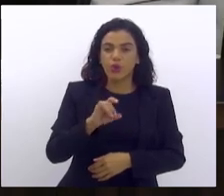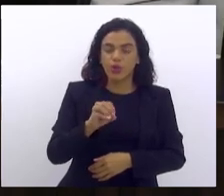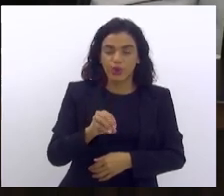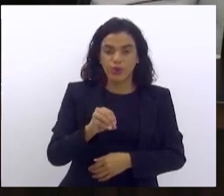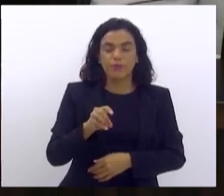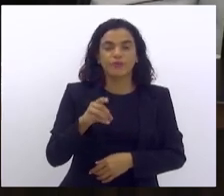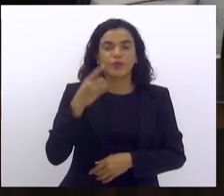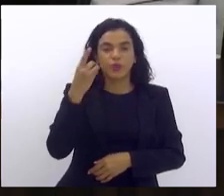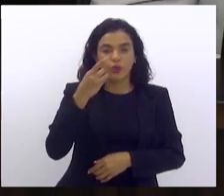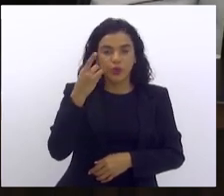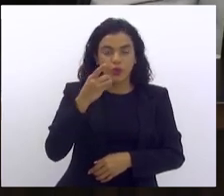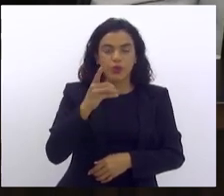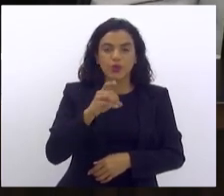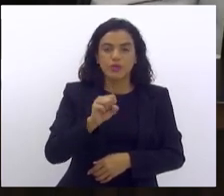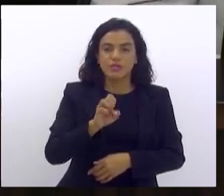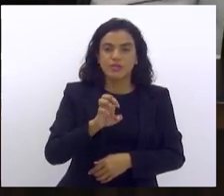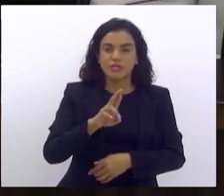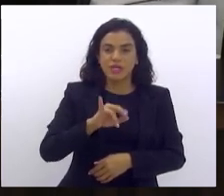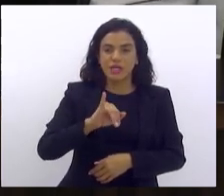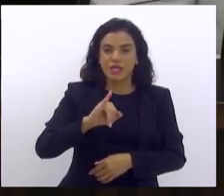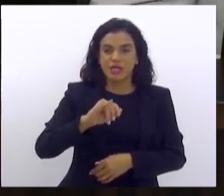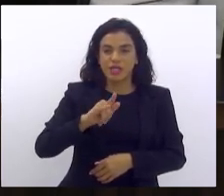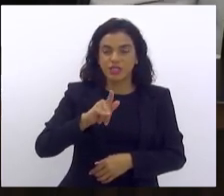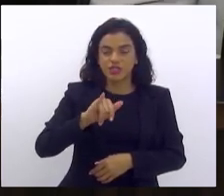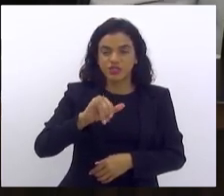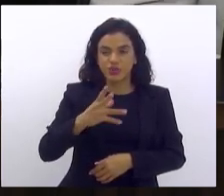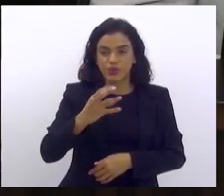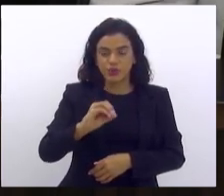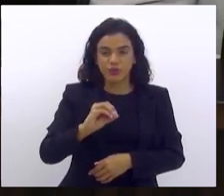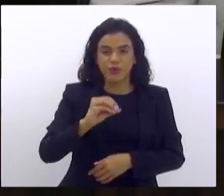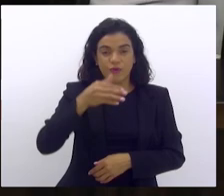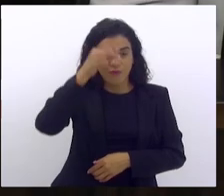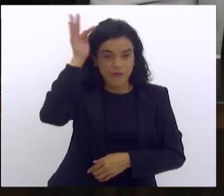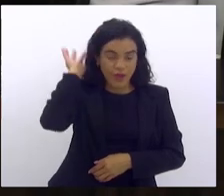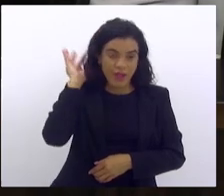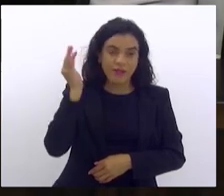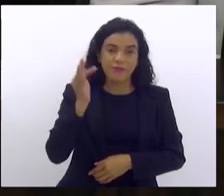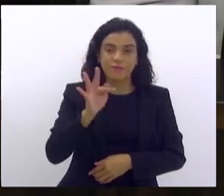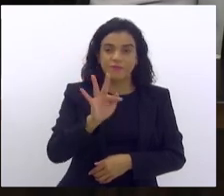doutor Serginho, Fred Pacheco,